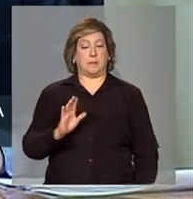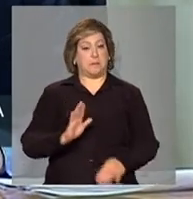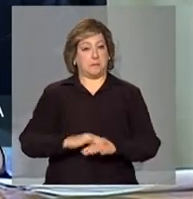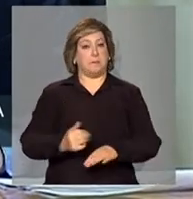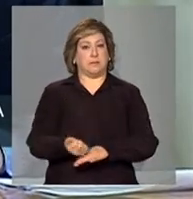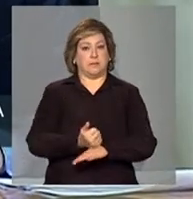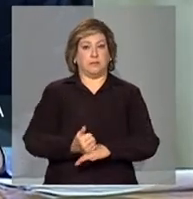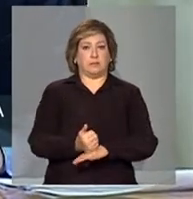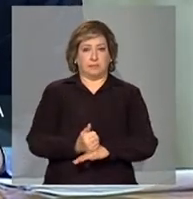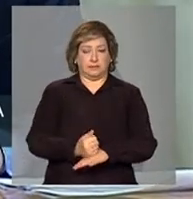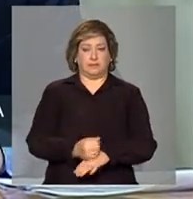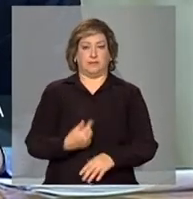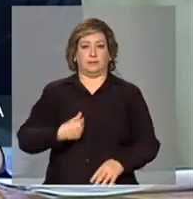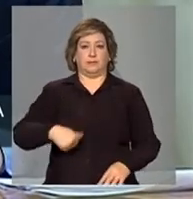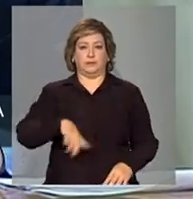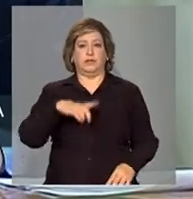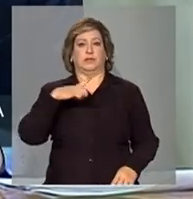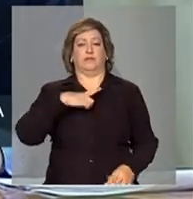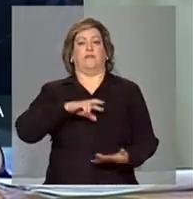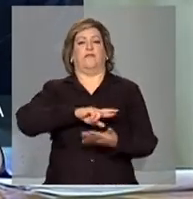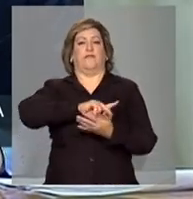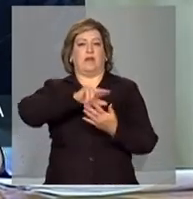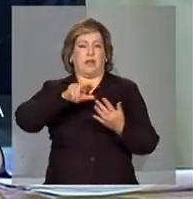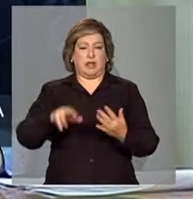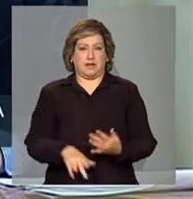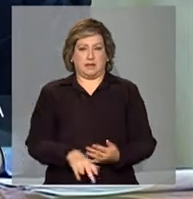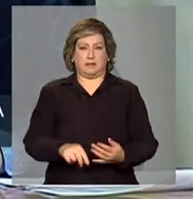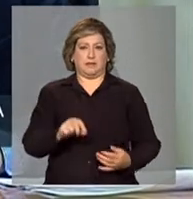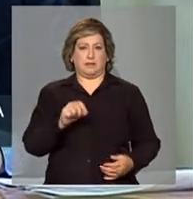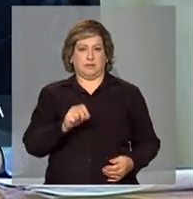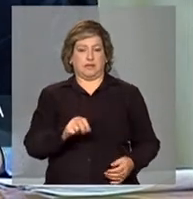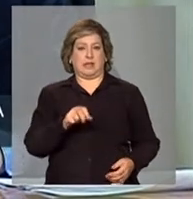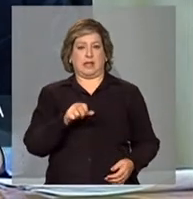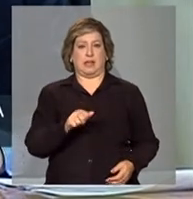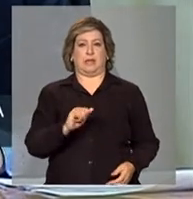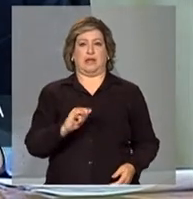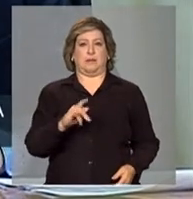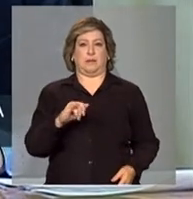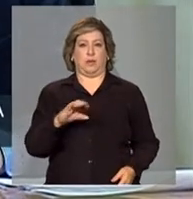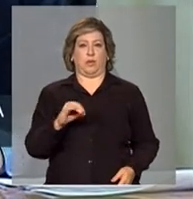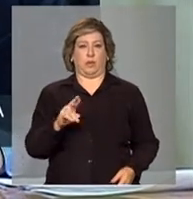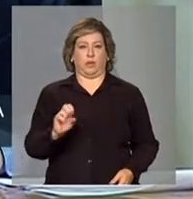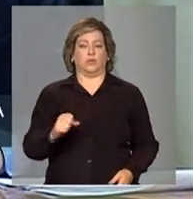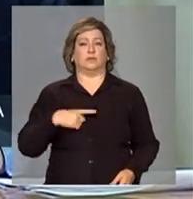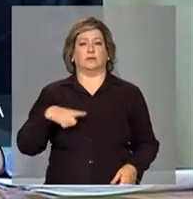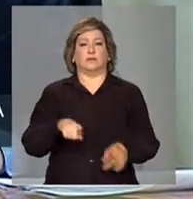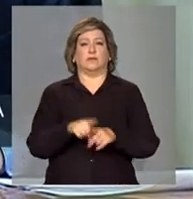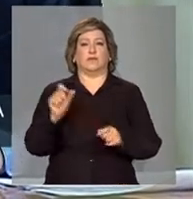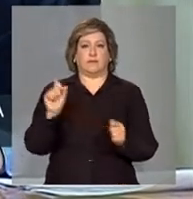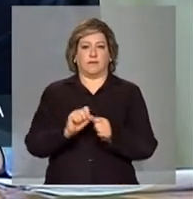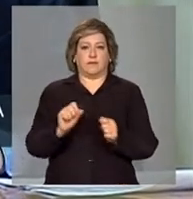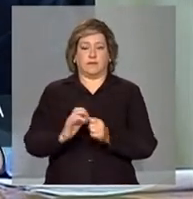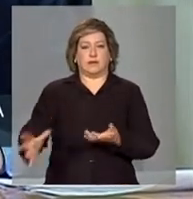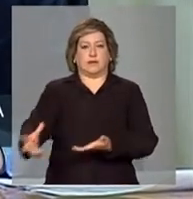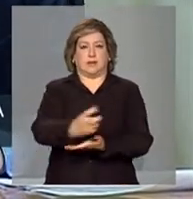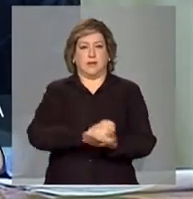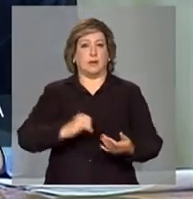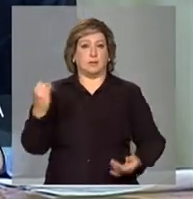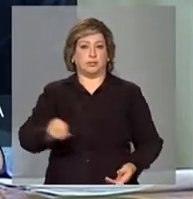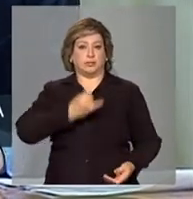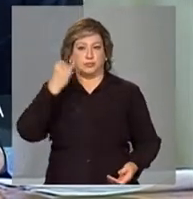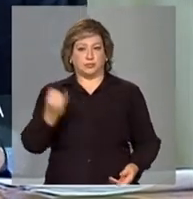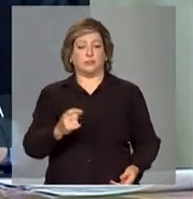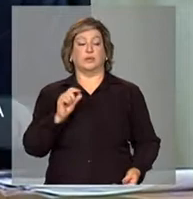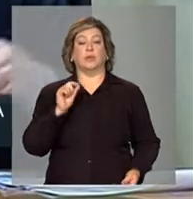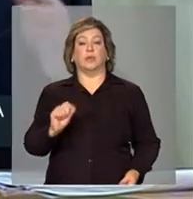nós tivemos vários Eye Peas nós fizemos captações importantes a taxas mais